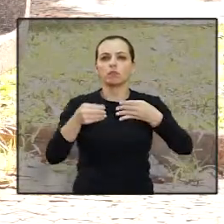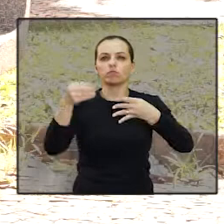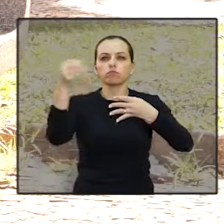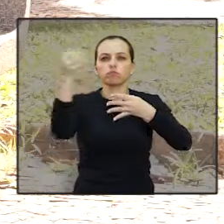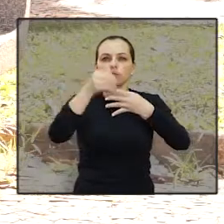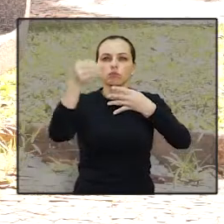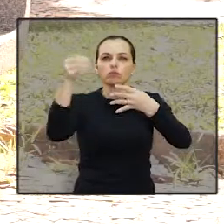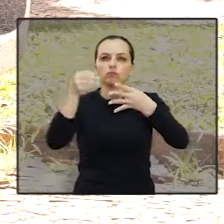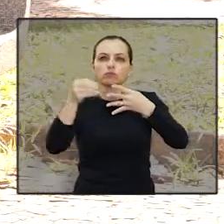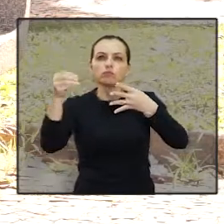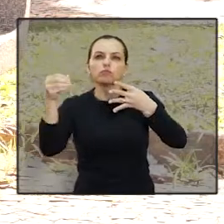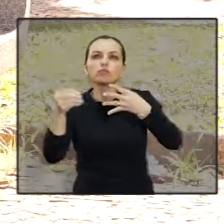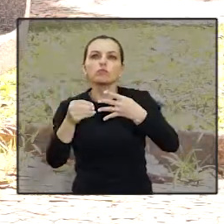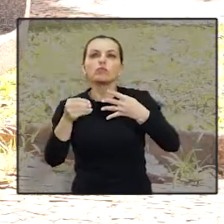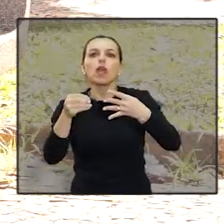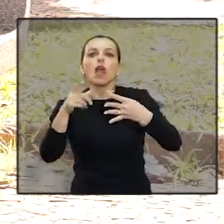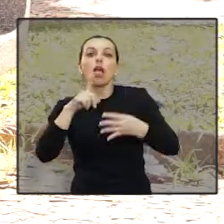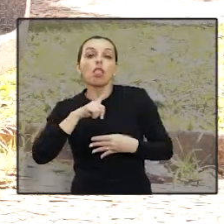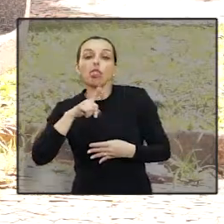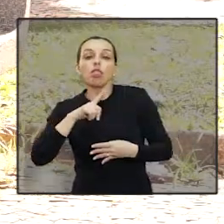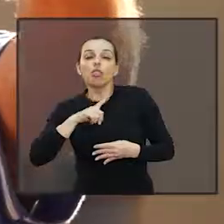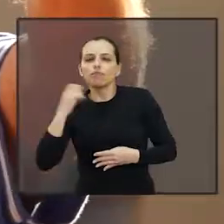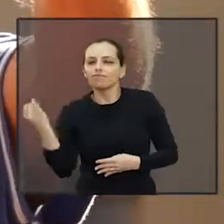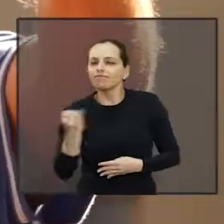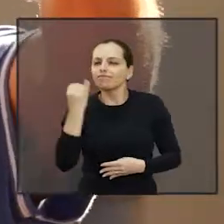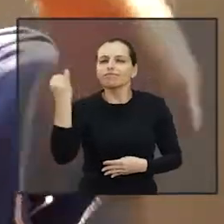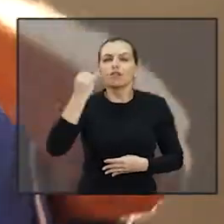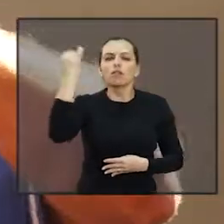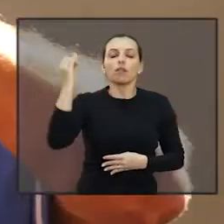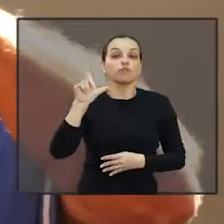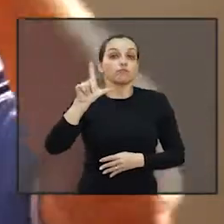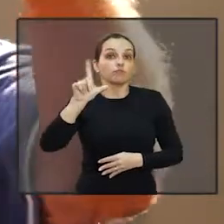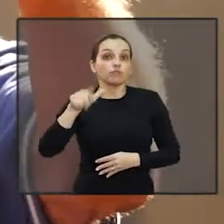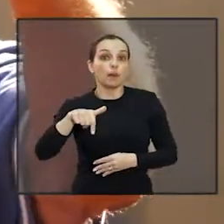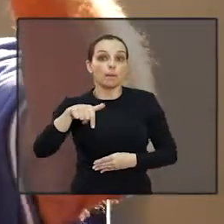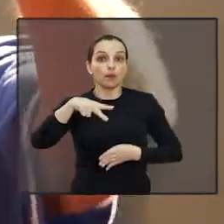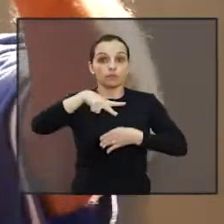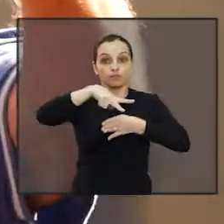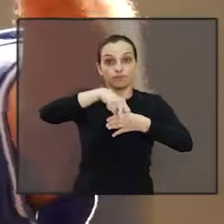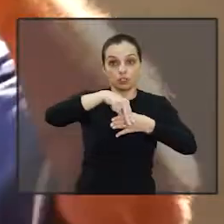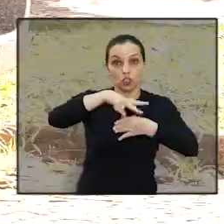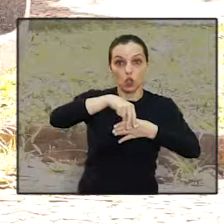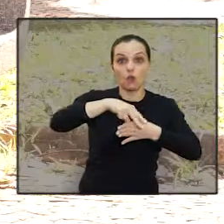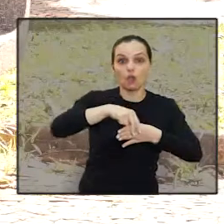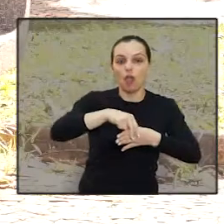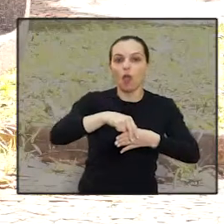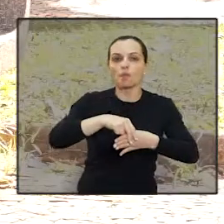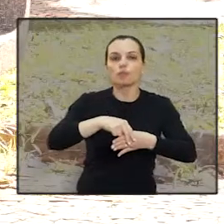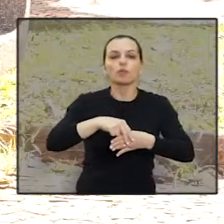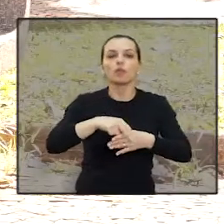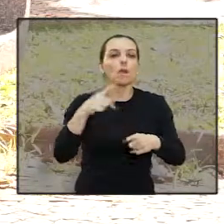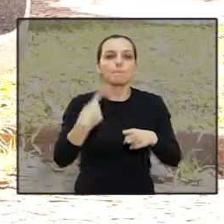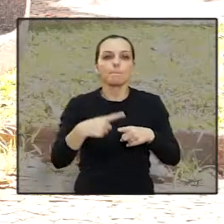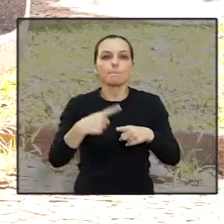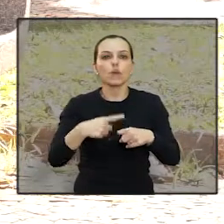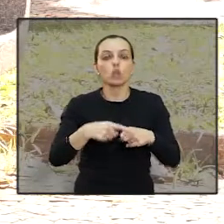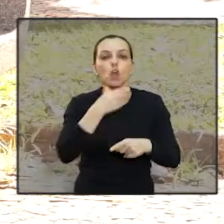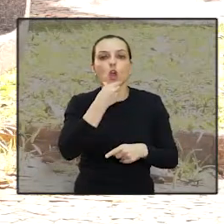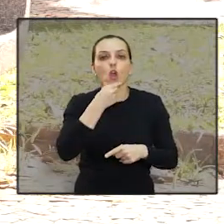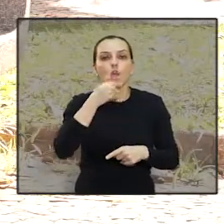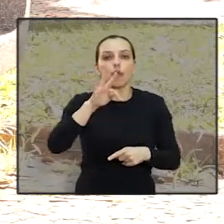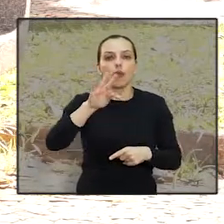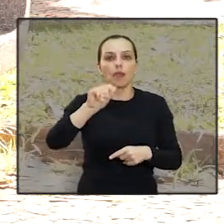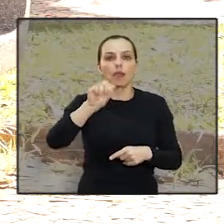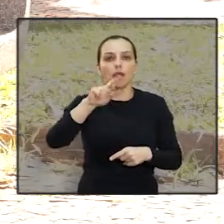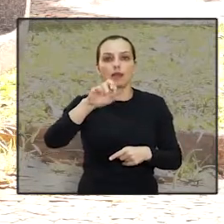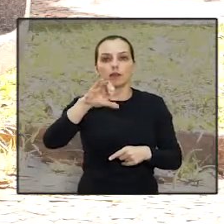vida, depois, futuramente, com a ideia do cordel, que me passa também ao Tars Costa, entra a